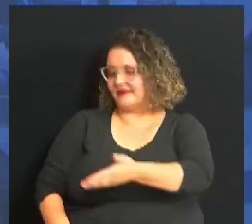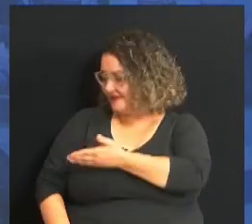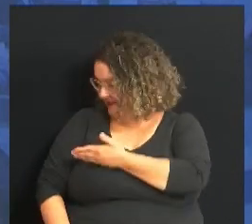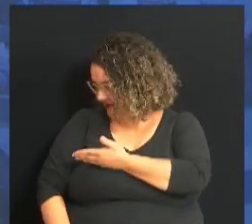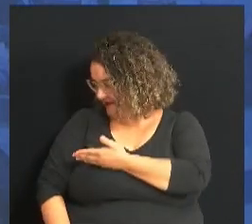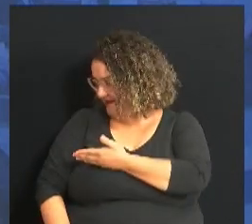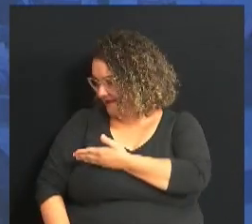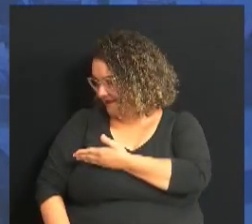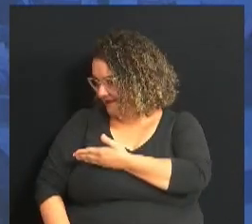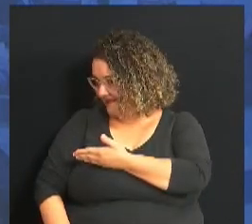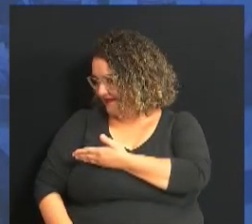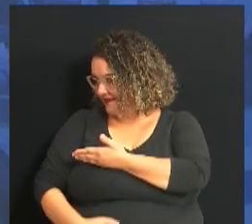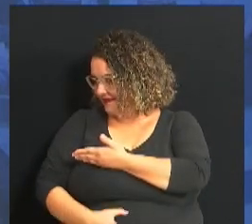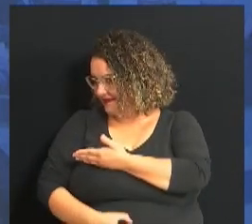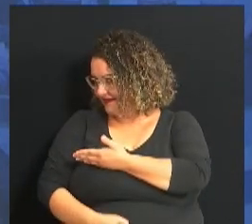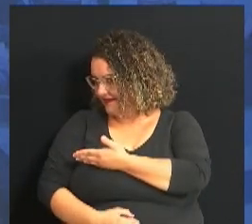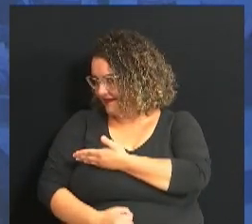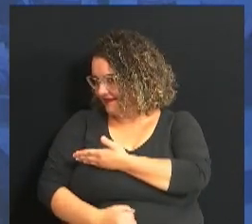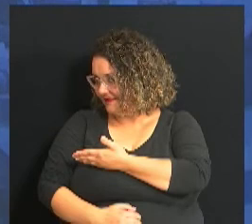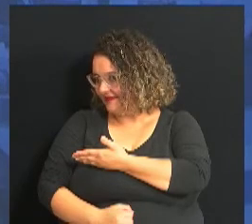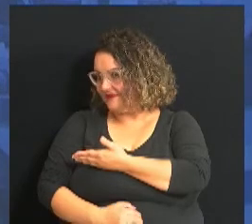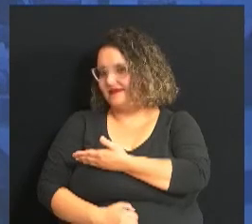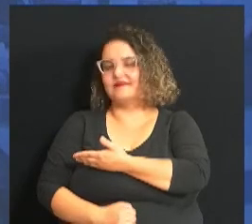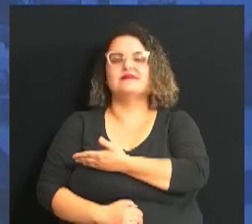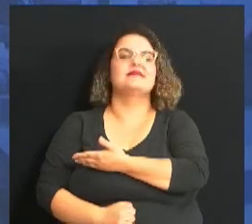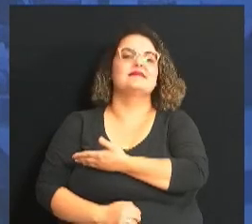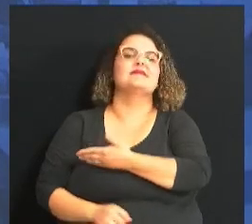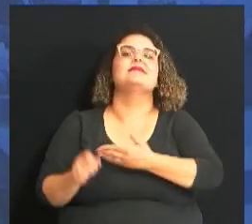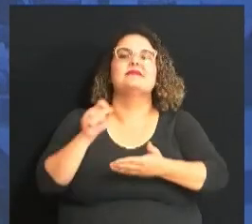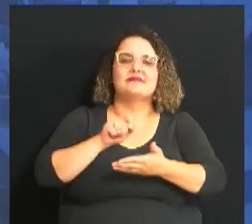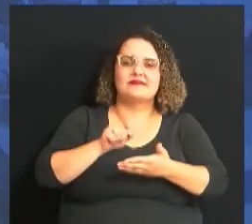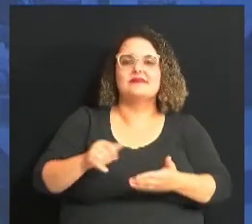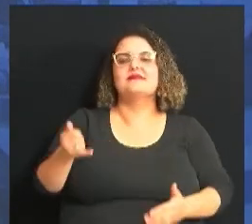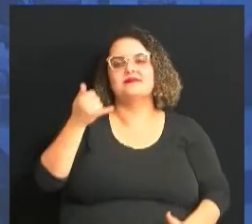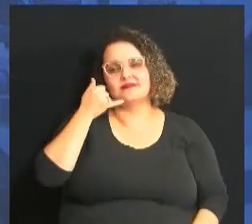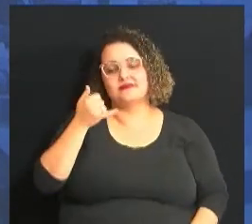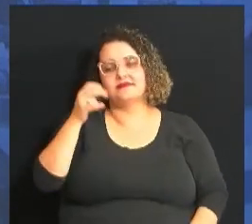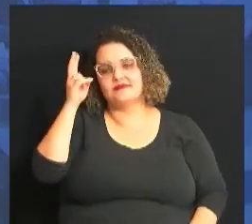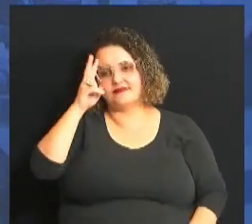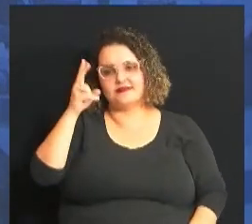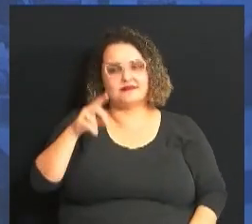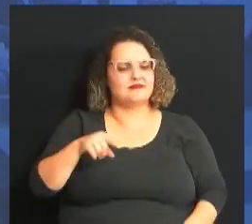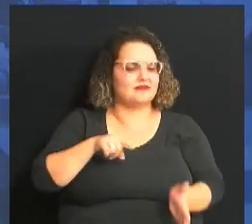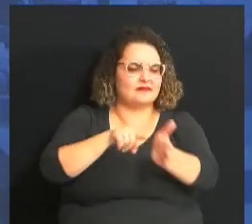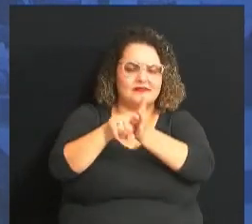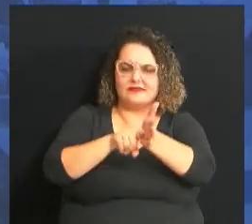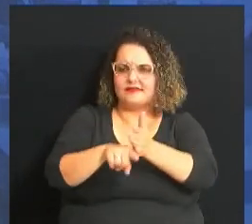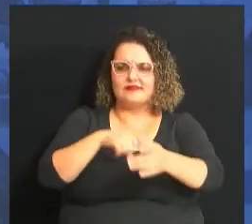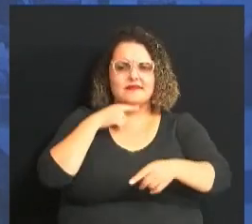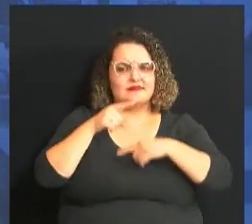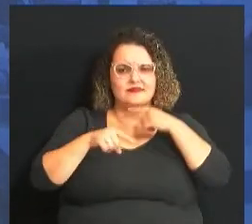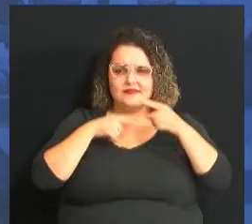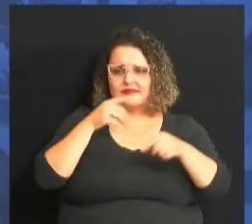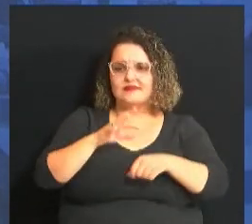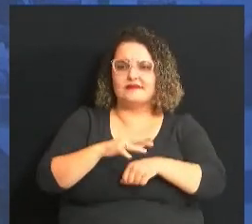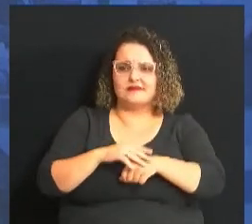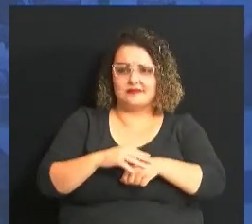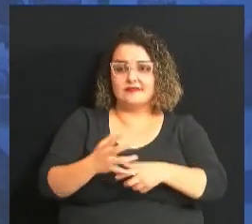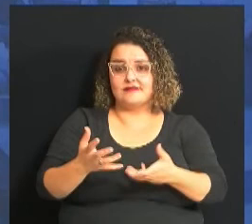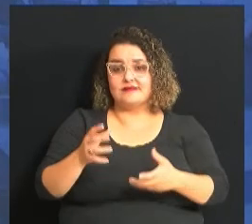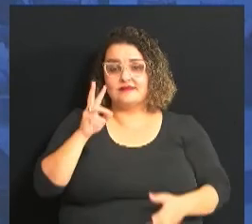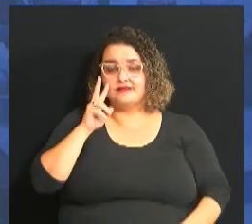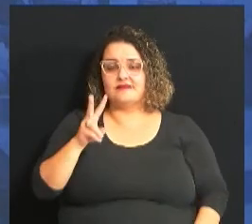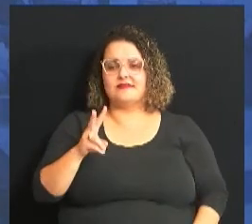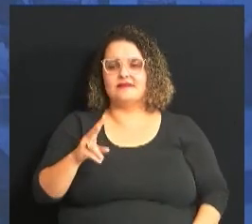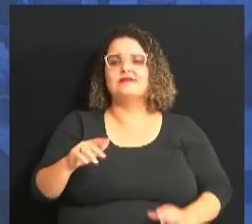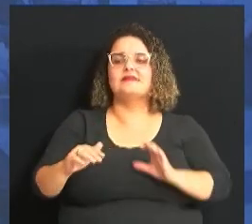agora no seu vídeo, o pessoal vai colocar. Deixa ele anotado no seu celular. Lembrou de alguma pergunta, alguma dúvida, alguma doença que você quer ver aqui? Só manda